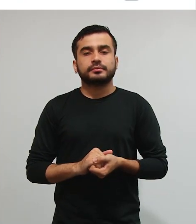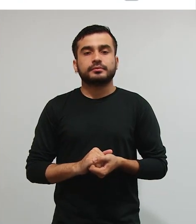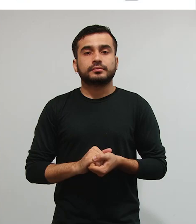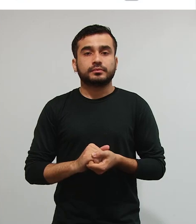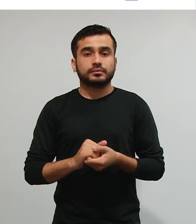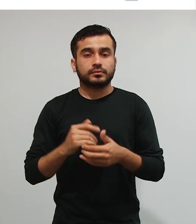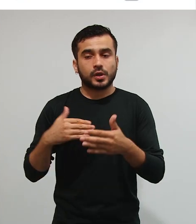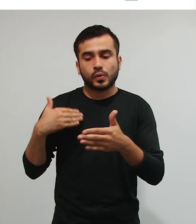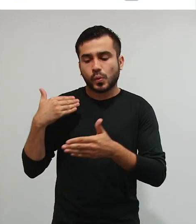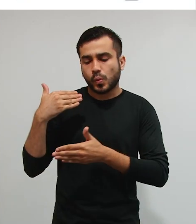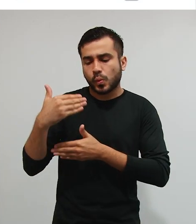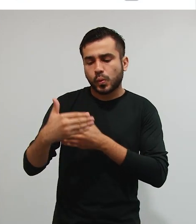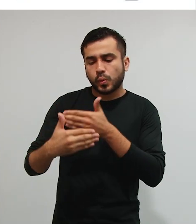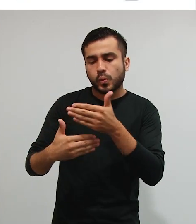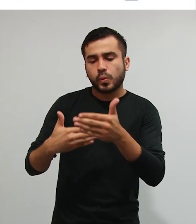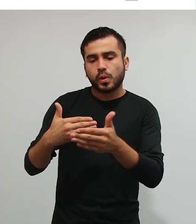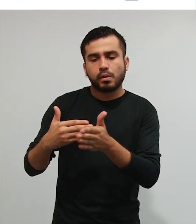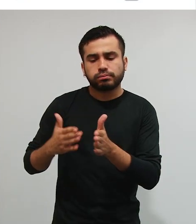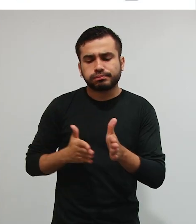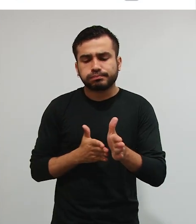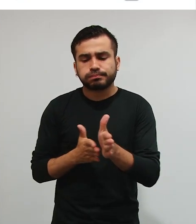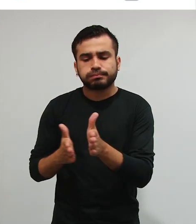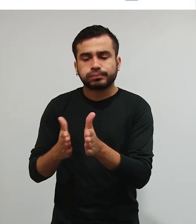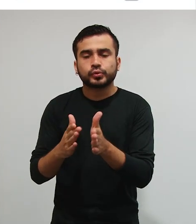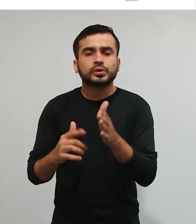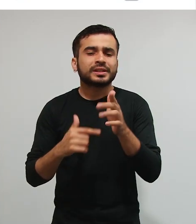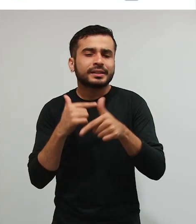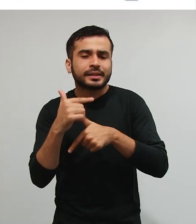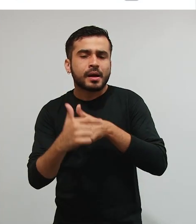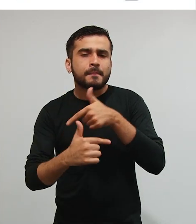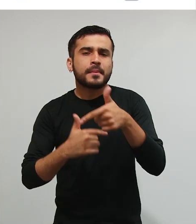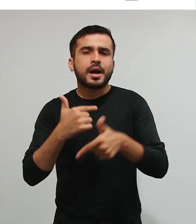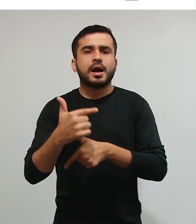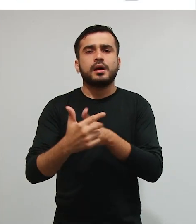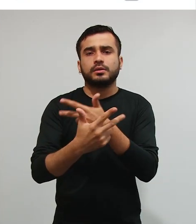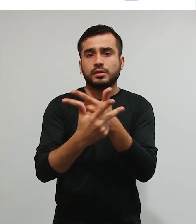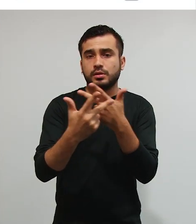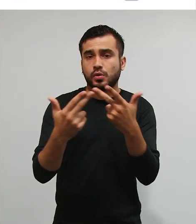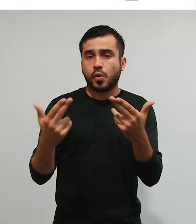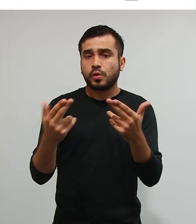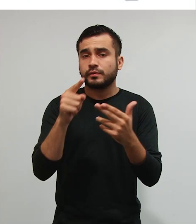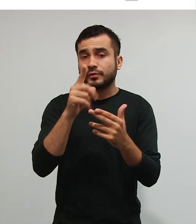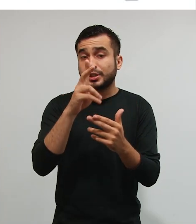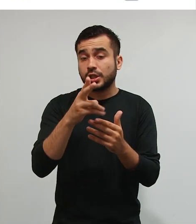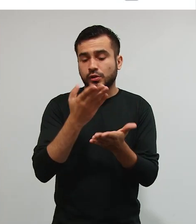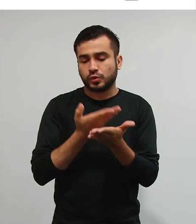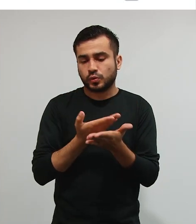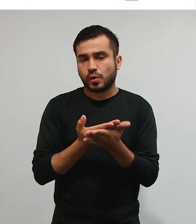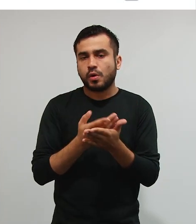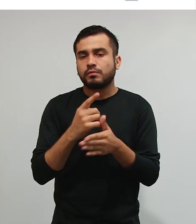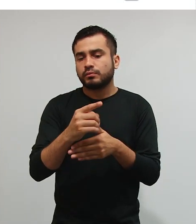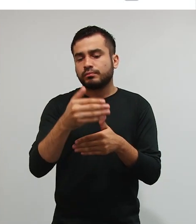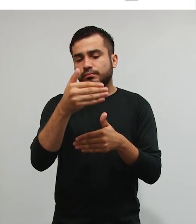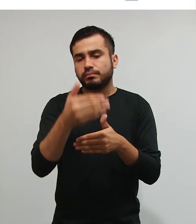a etapa do percurso, tá? Então, a etapa dos trabalhos, podemos dizer assim, né? Dos trabalhos